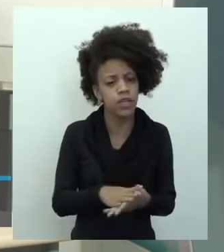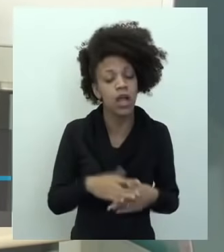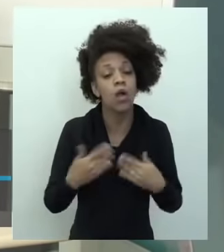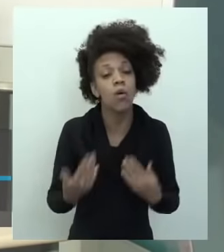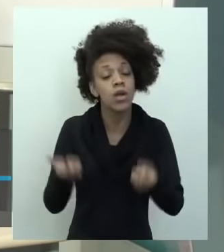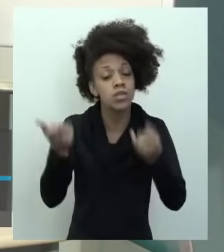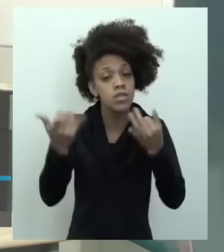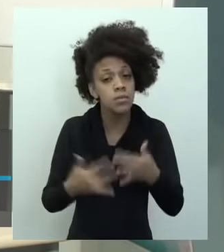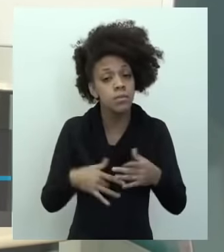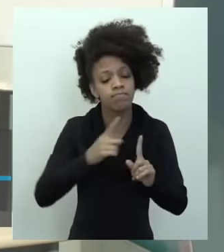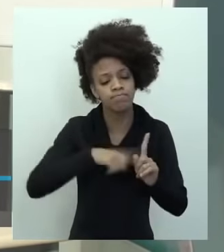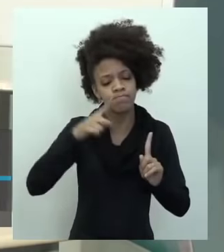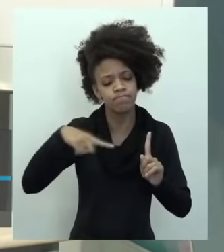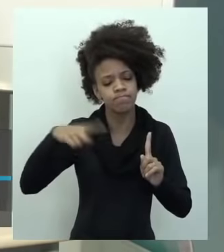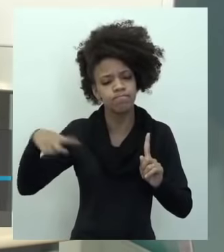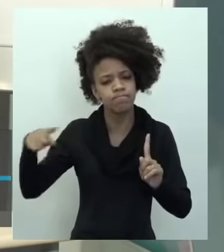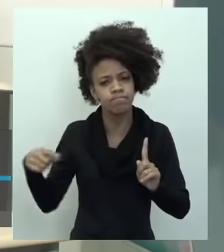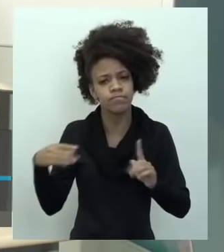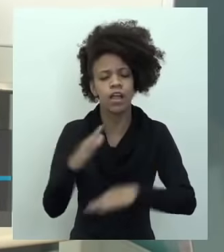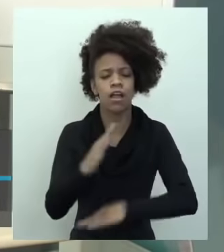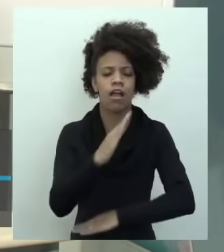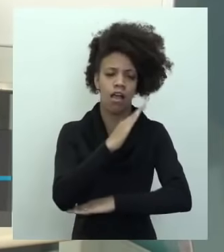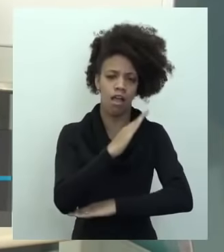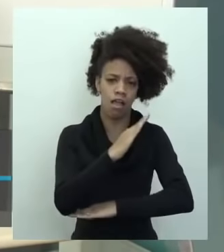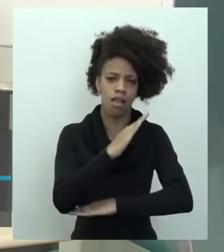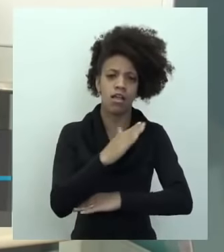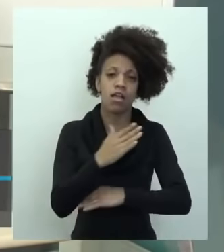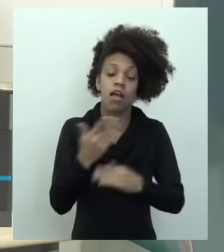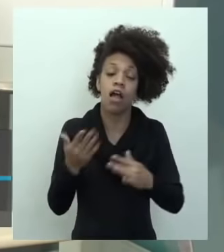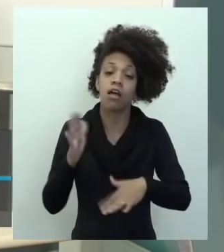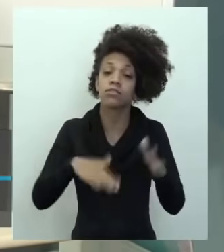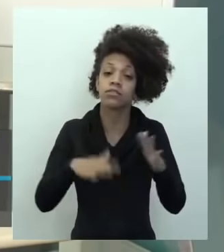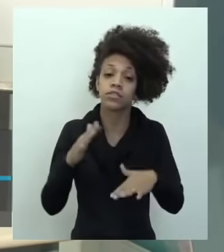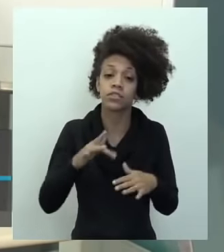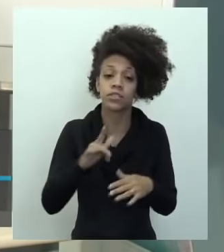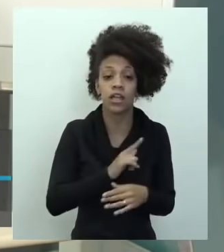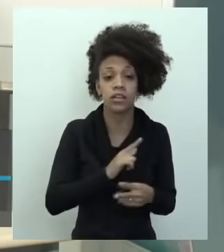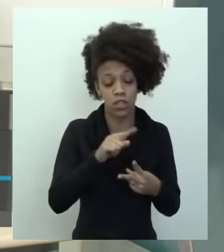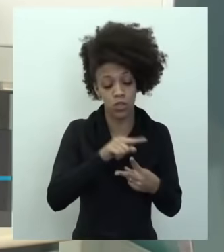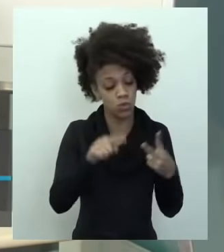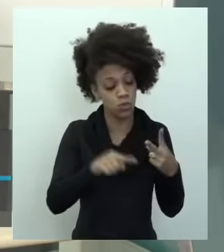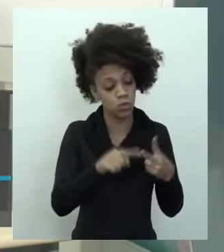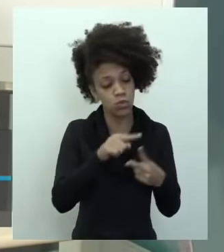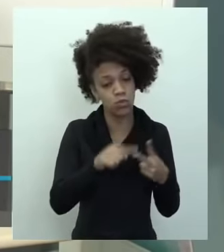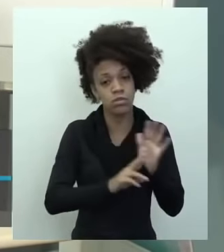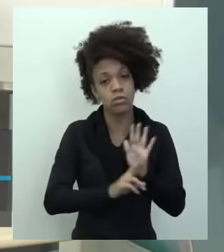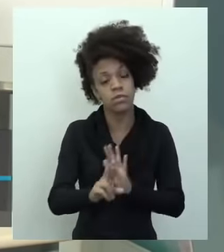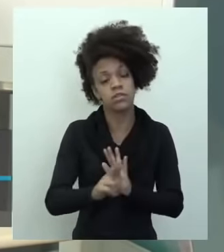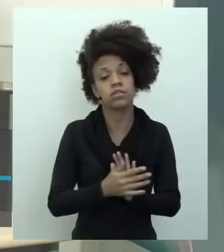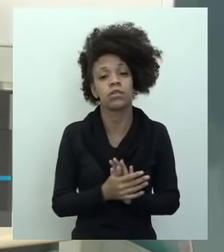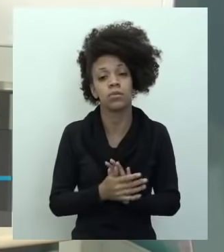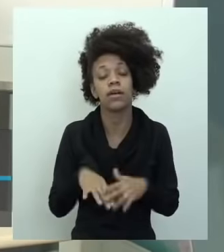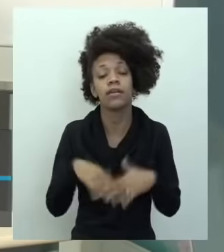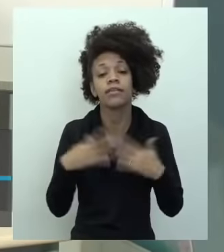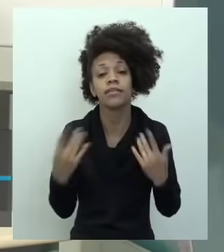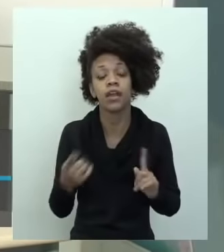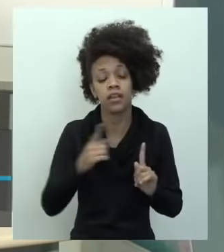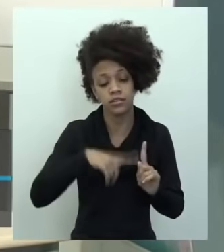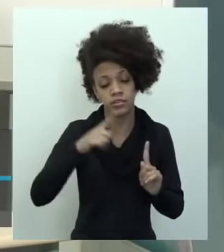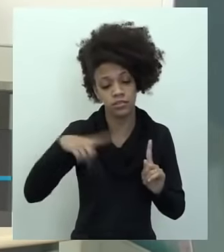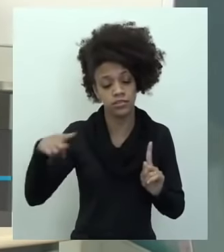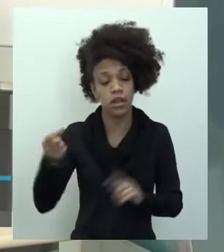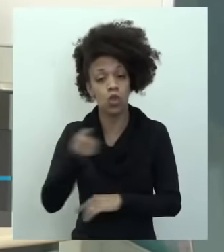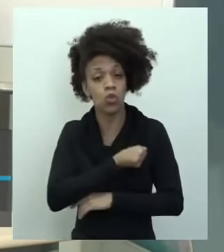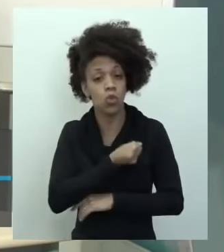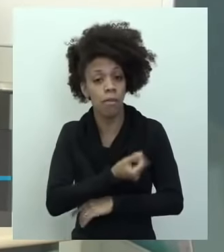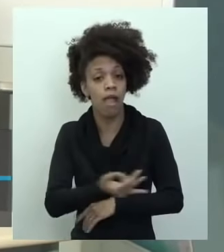escalas cartográficas, geralmente nós temos duas formas de representação, que é a escala numérica e a